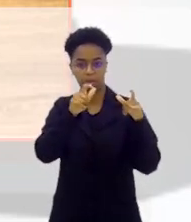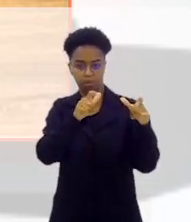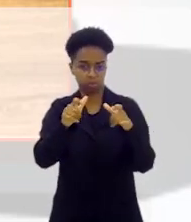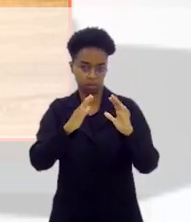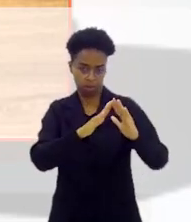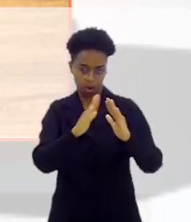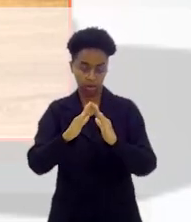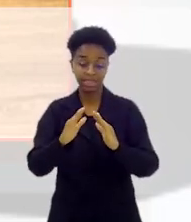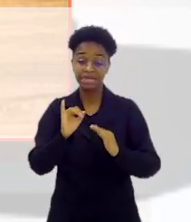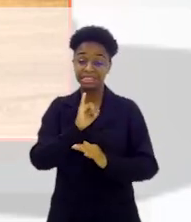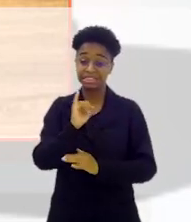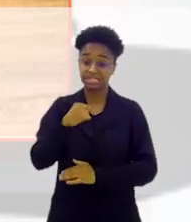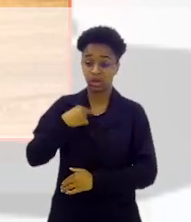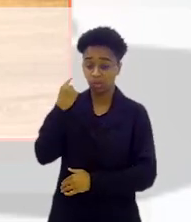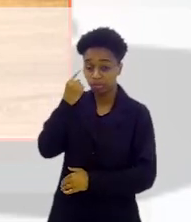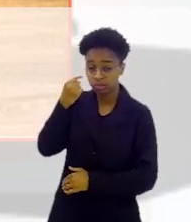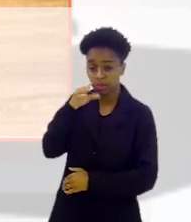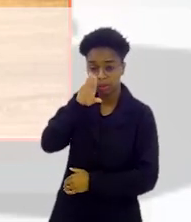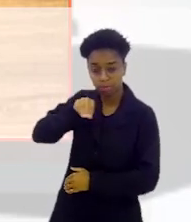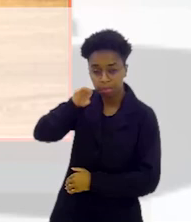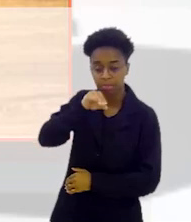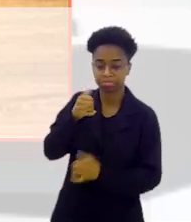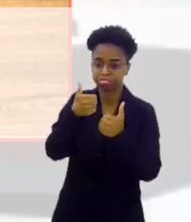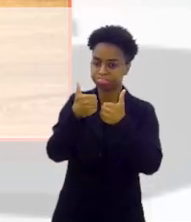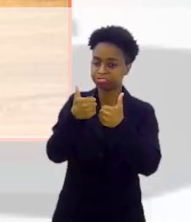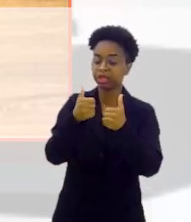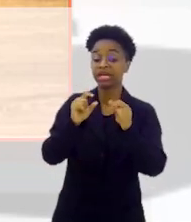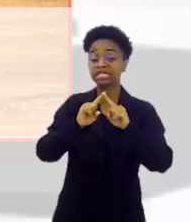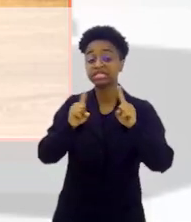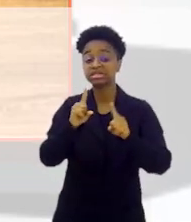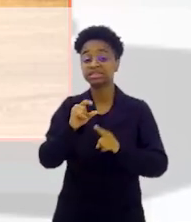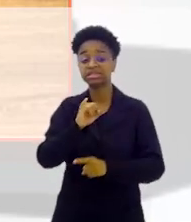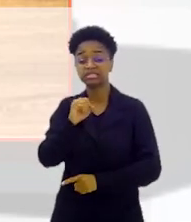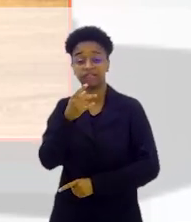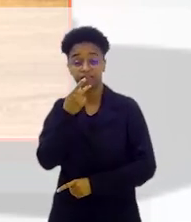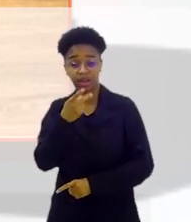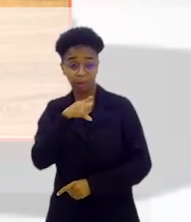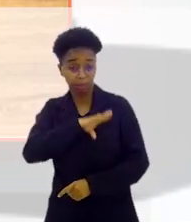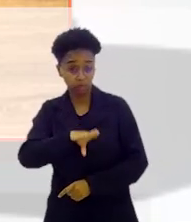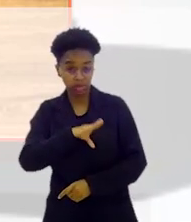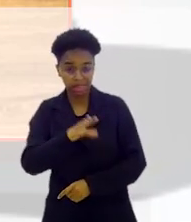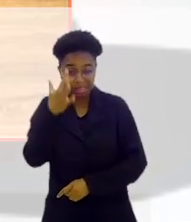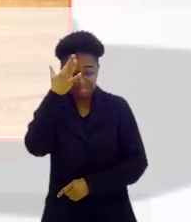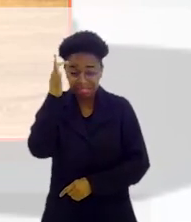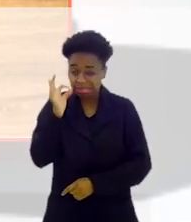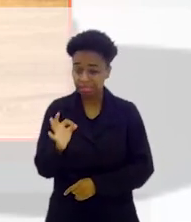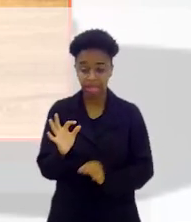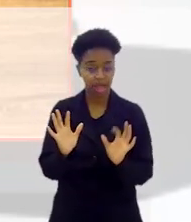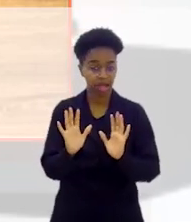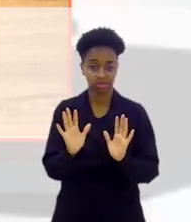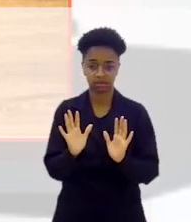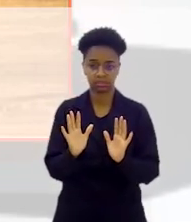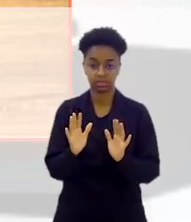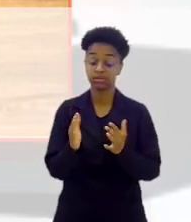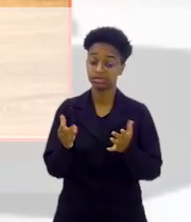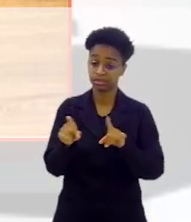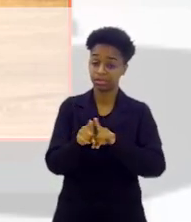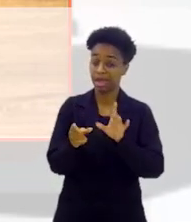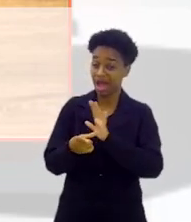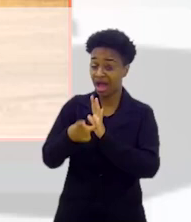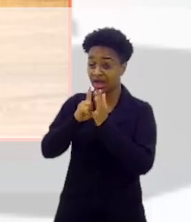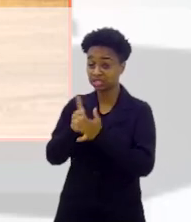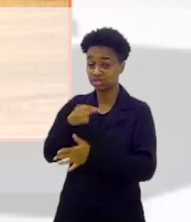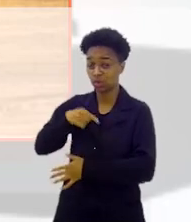desses países, se eu falar espanhol, tá tudo certo. Se eu falar português, ele não entende. E mesmo